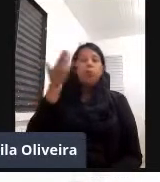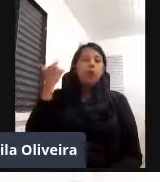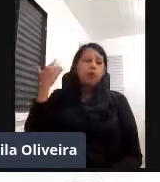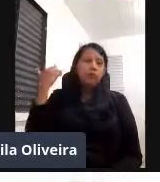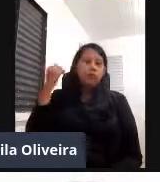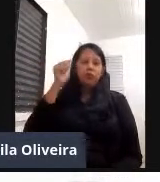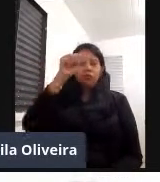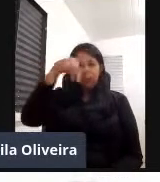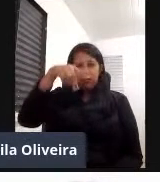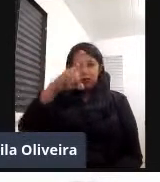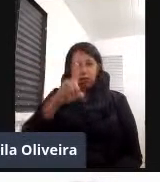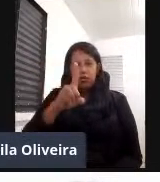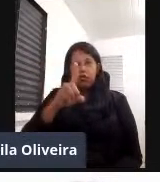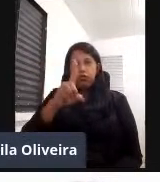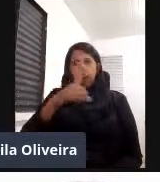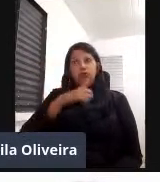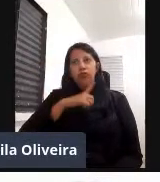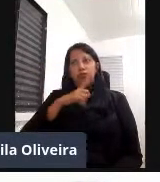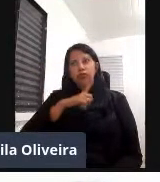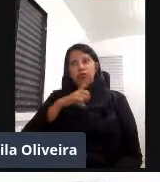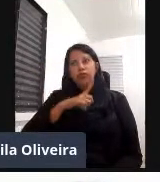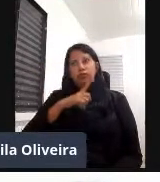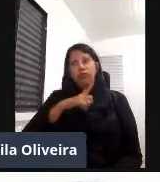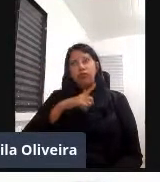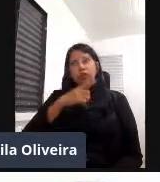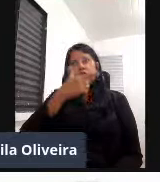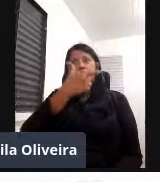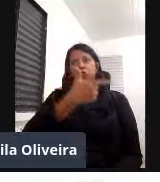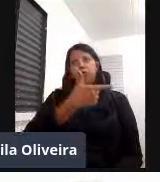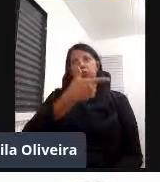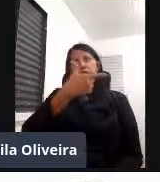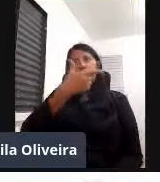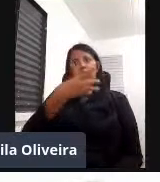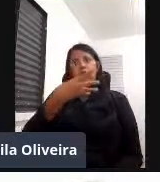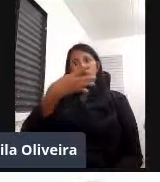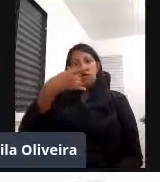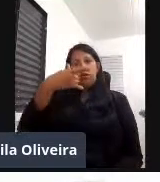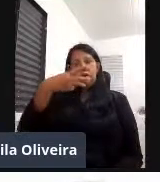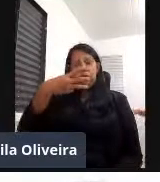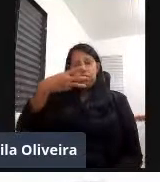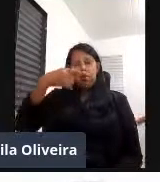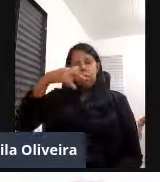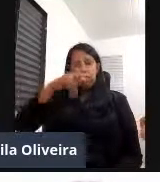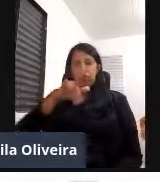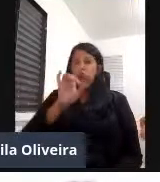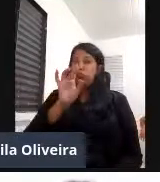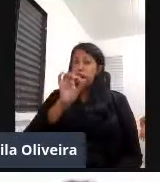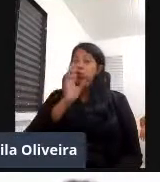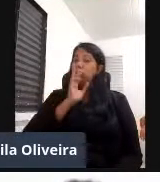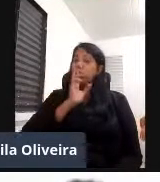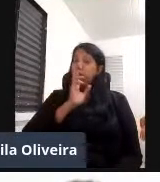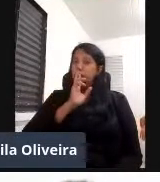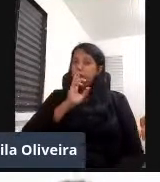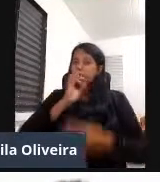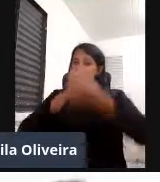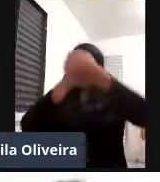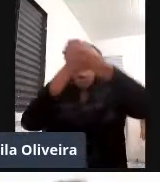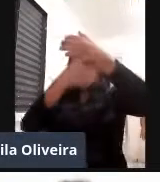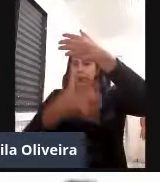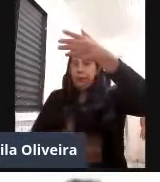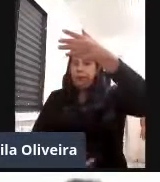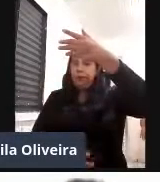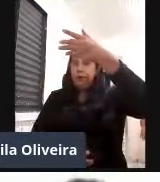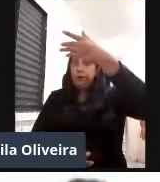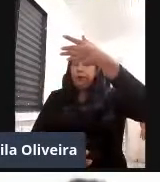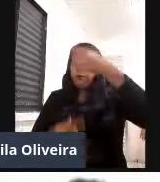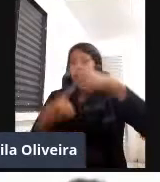ele trouxe, usei esse aqui, né? 243 mil resultados. Lembrando que ele vai pegar tanto um quanto o